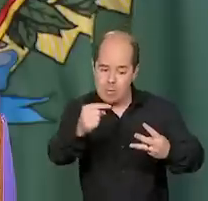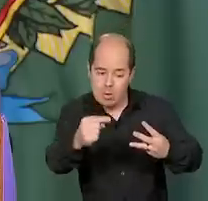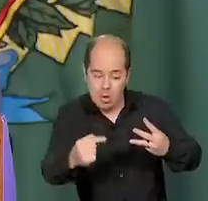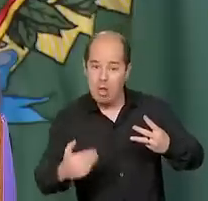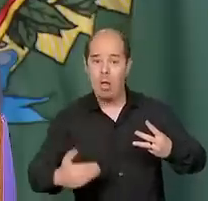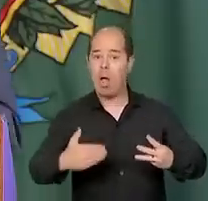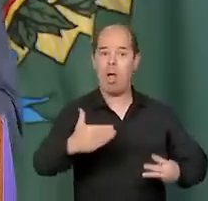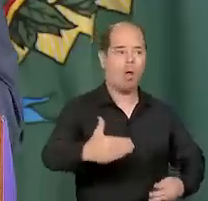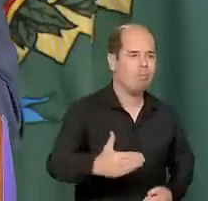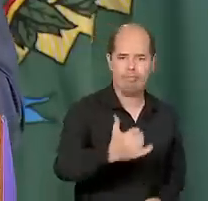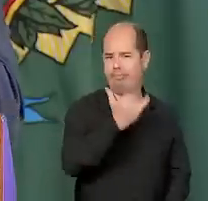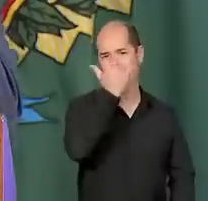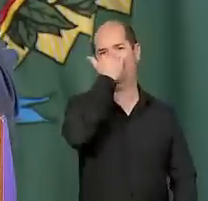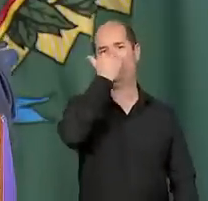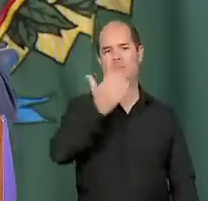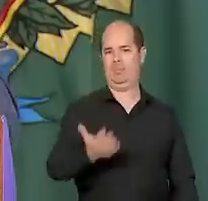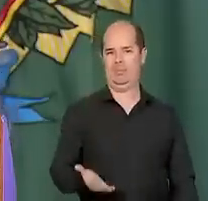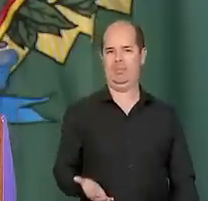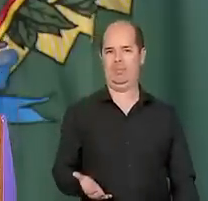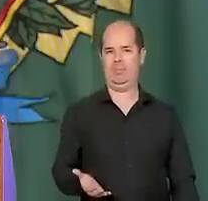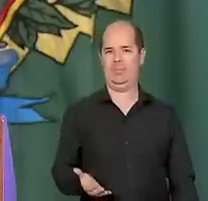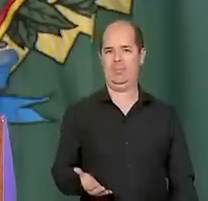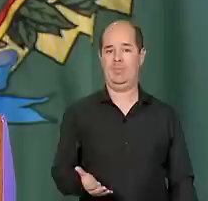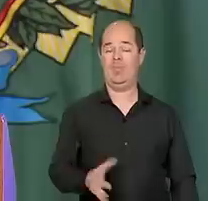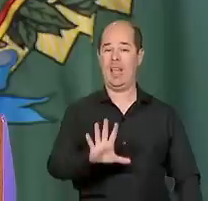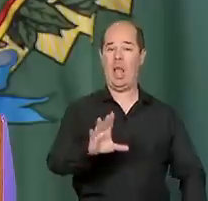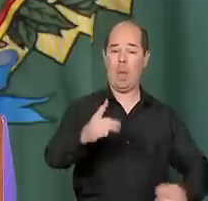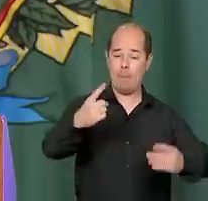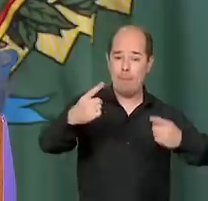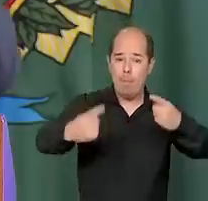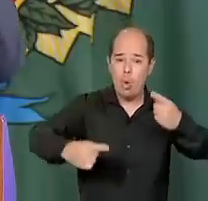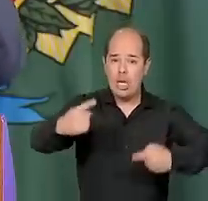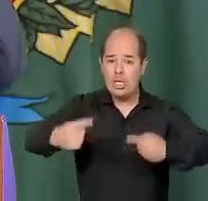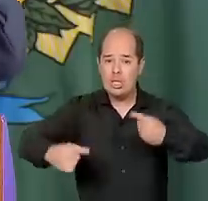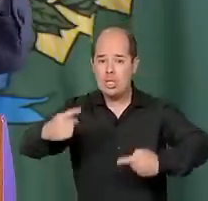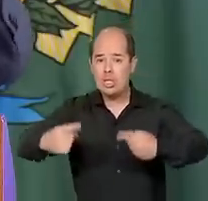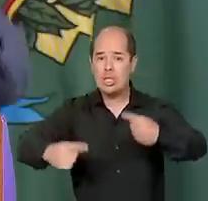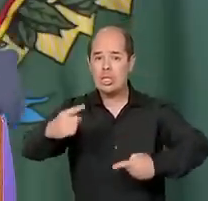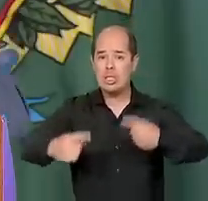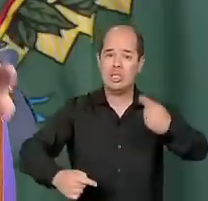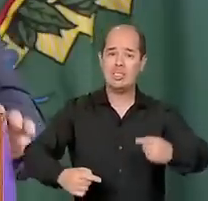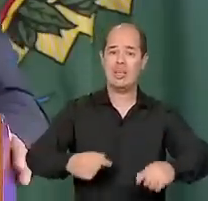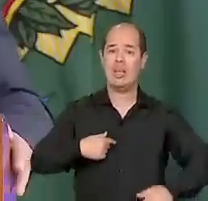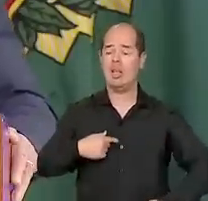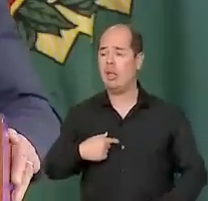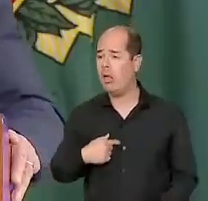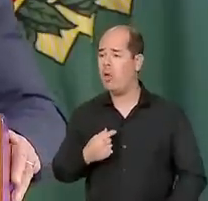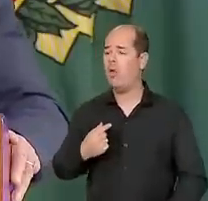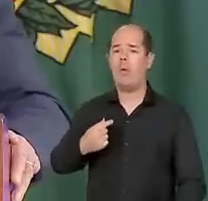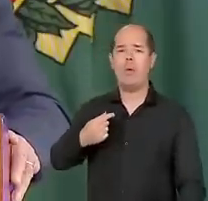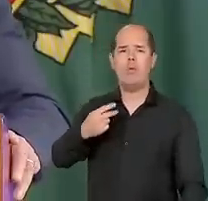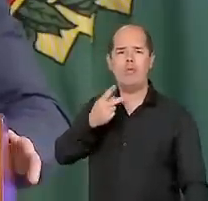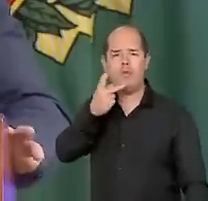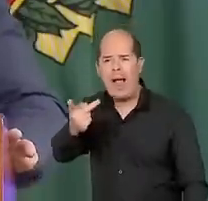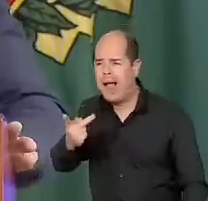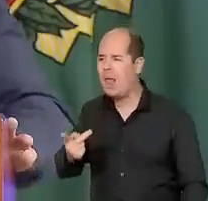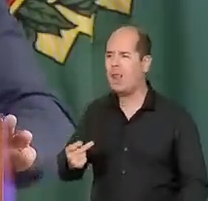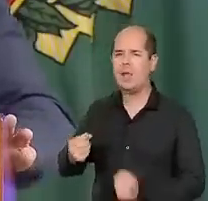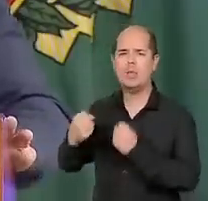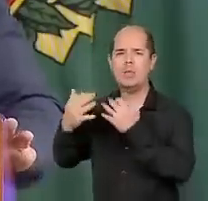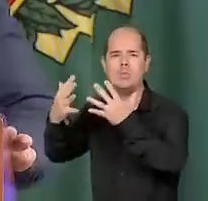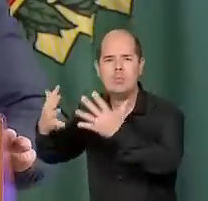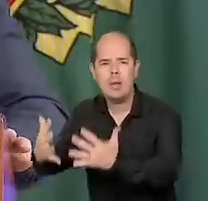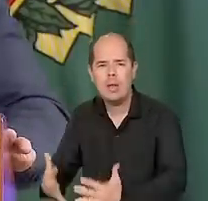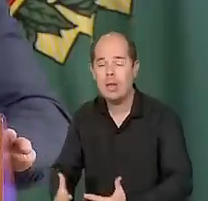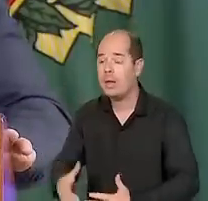fazer. Não tem nada pior na política do que estar falando com uma pessoa e a pessoa não